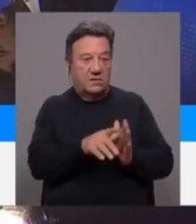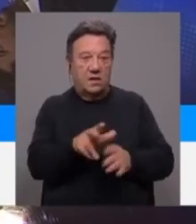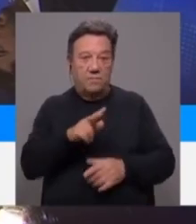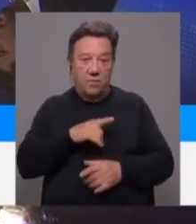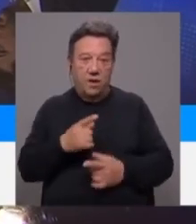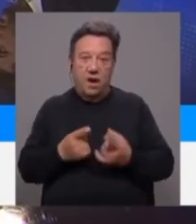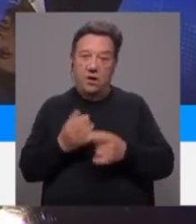país para alguns